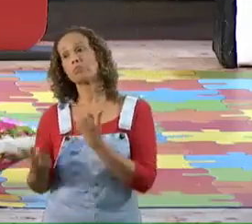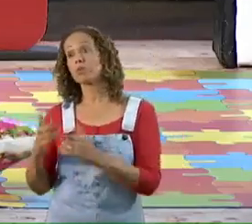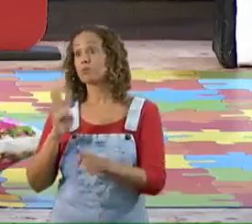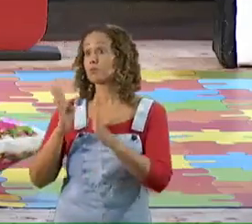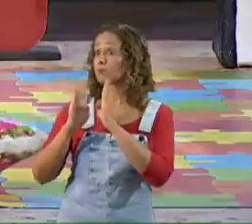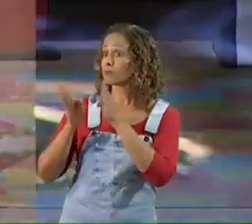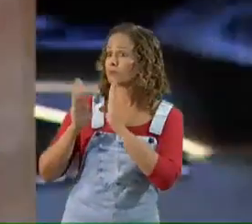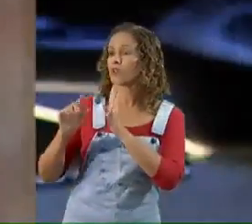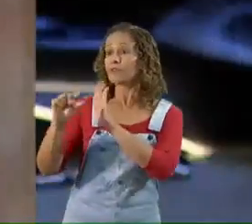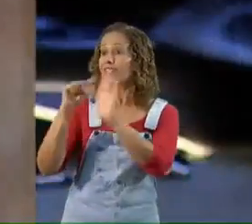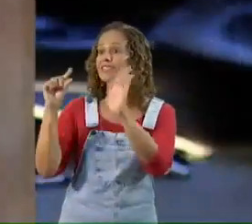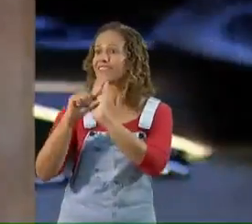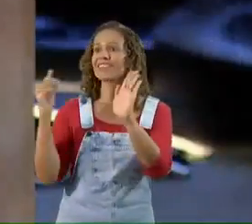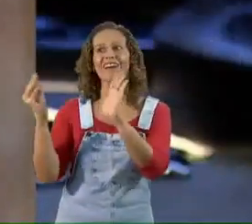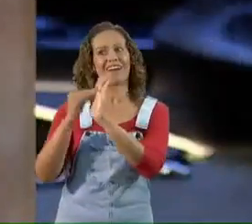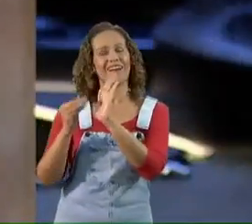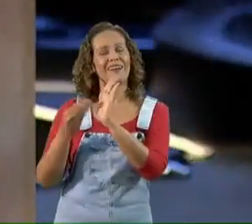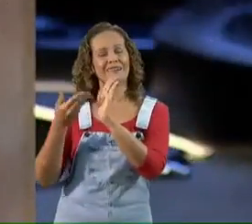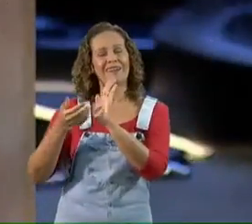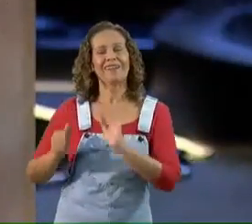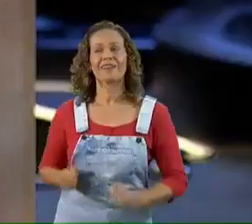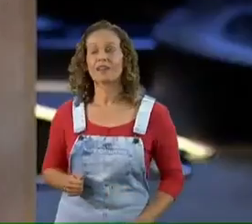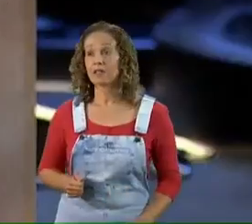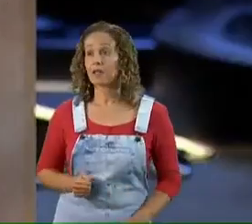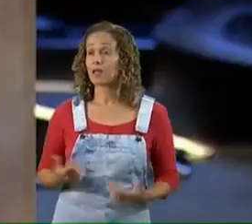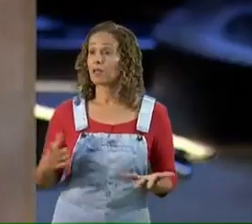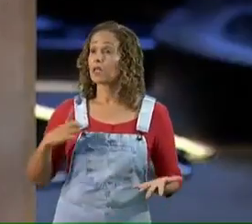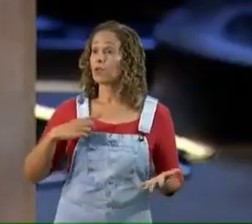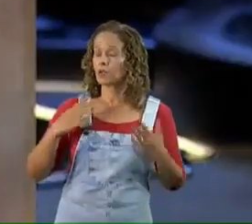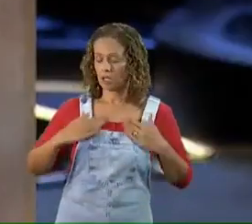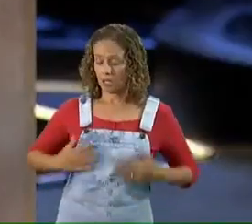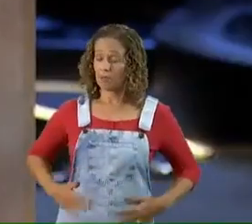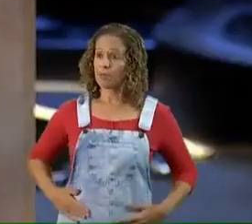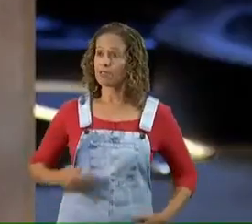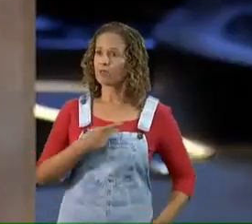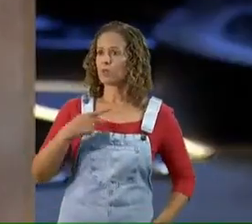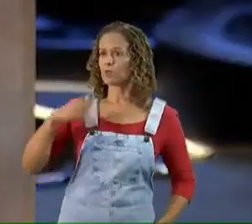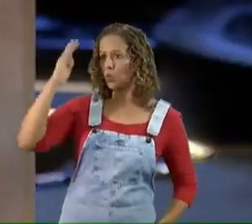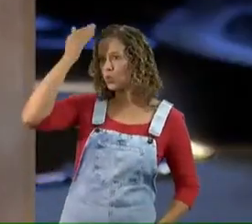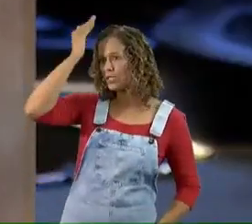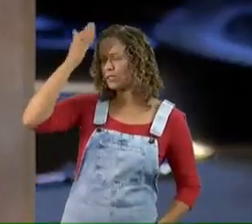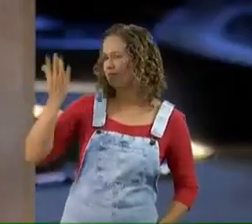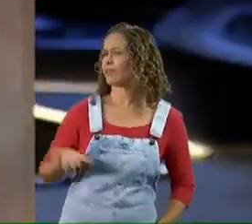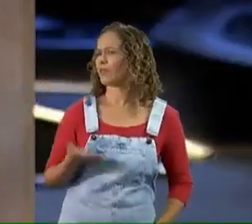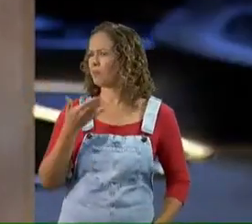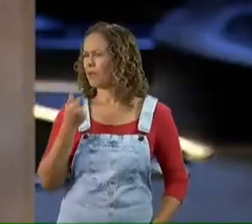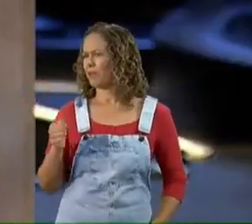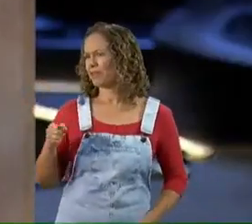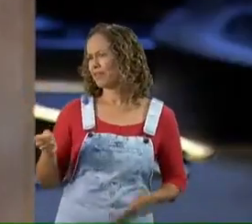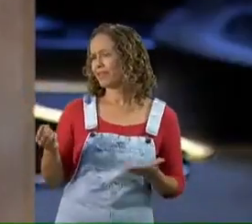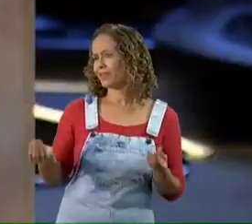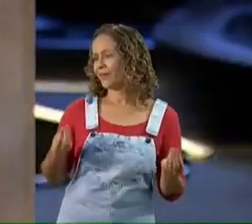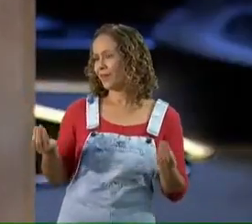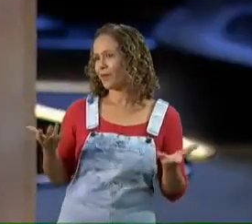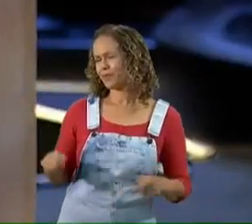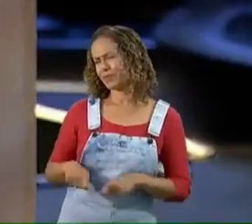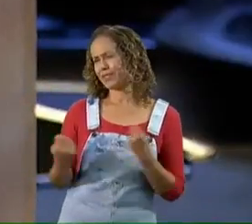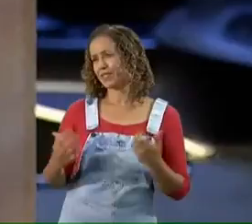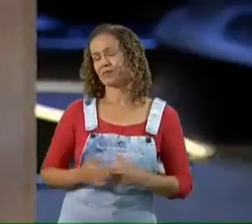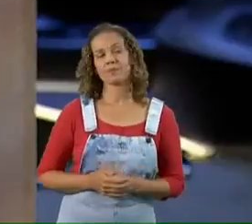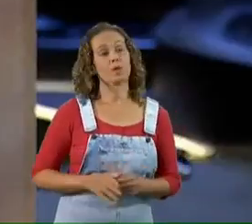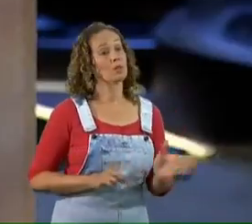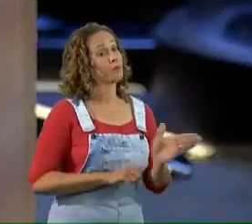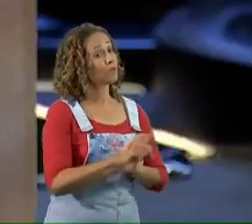de versículos da Bíblia e eu até tenho umas camisas do Lucinho. Melhor que isso, impossível, né? Não foi isso que eu